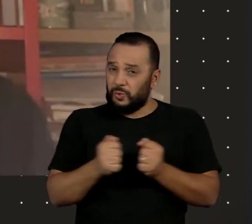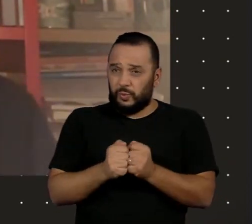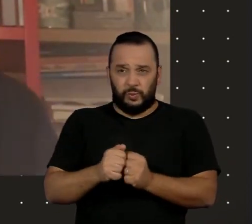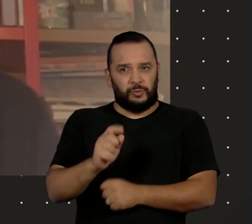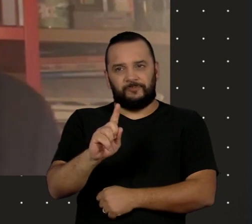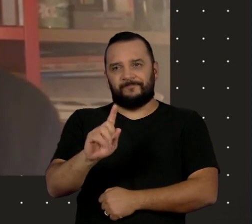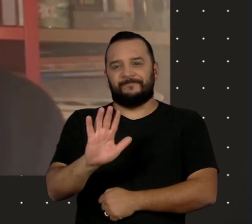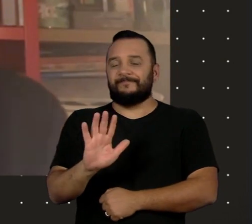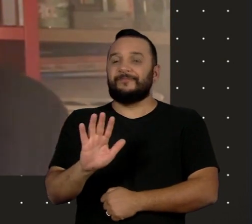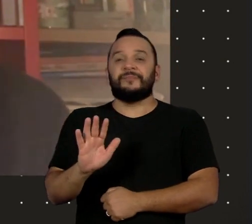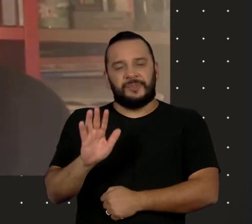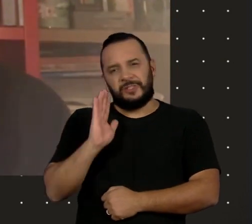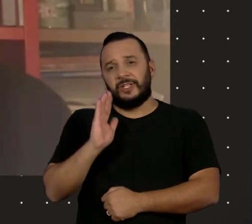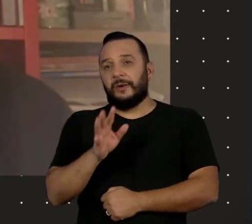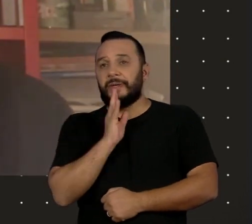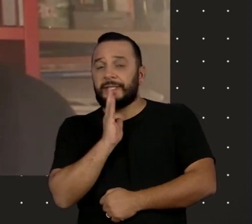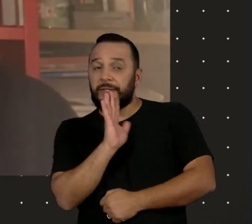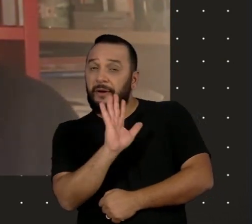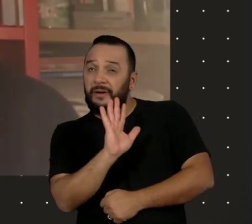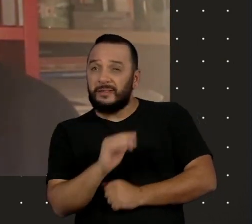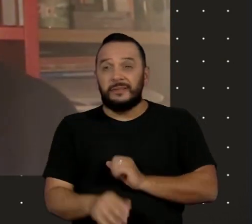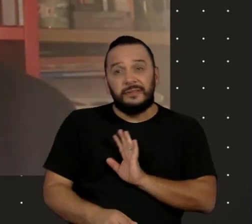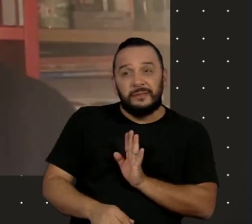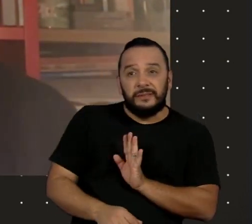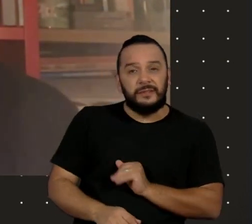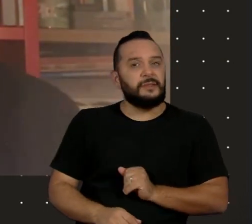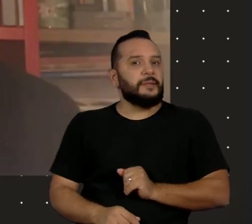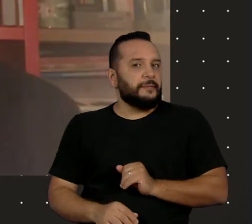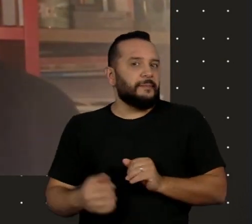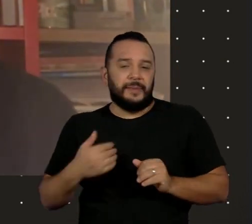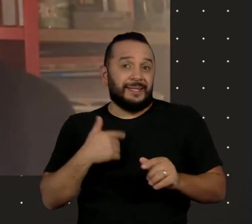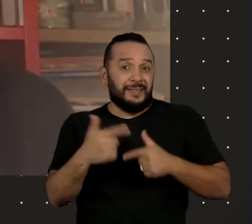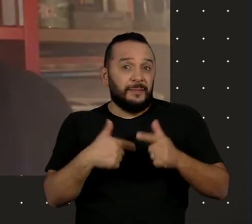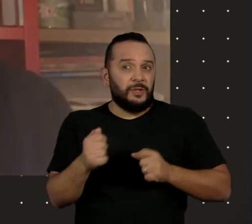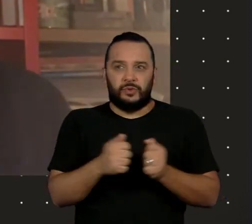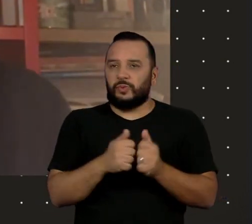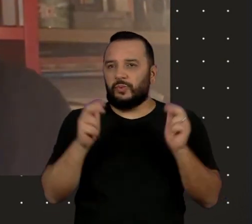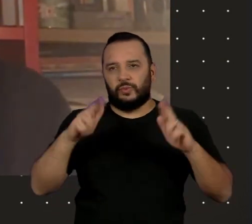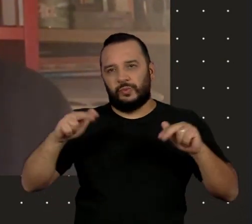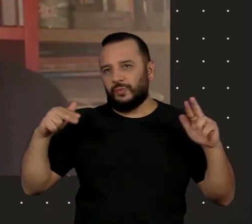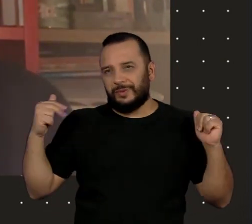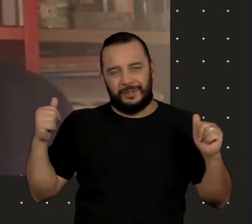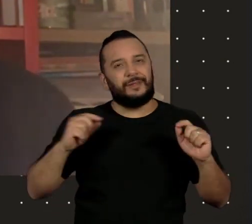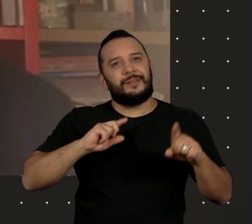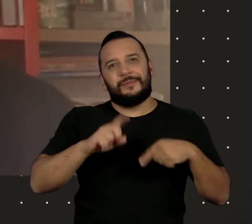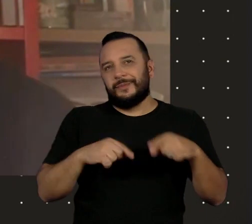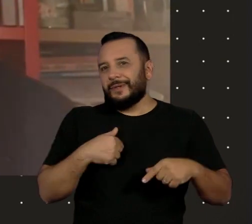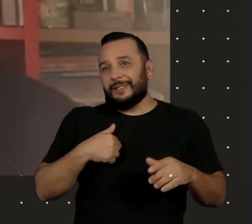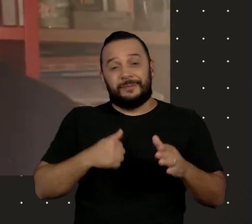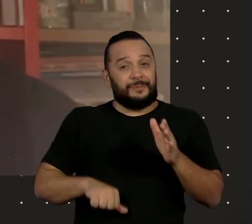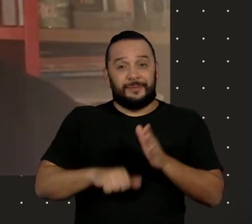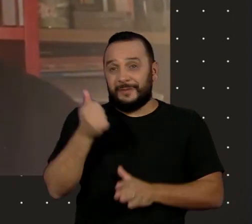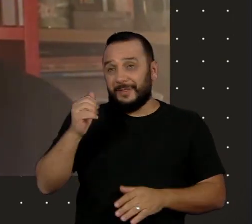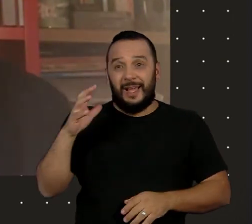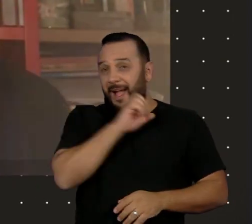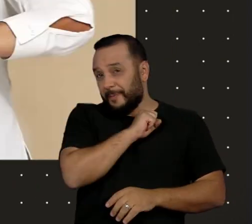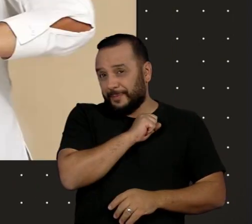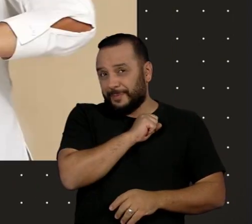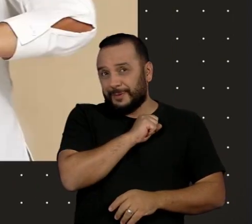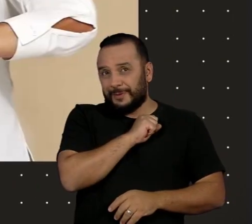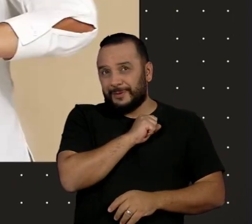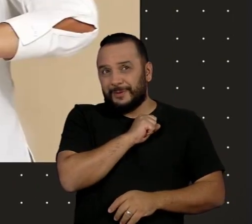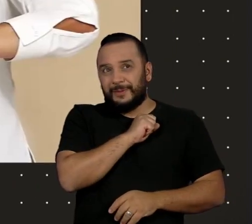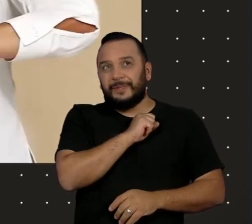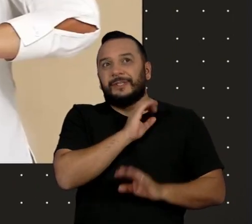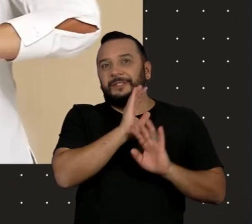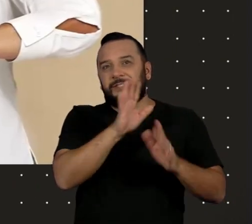já se conhecia, mas nunca tínhamos contracenado. E foi impressionante, assim, como rapidamente a gente